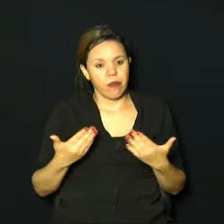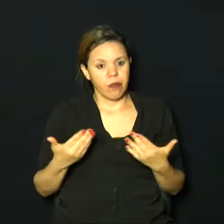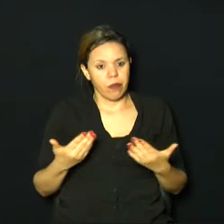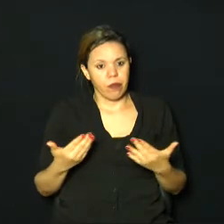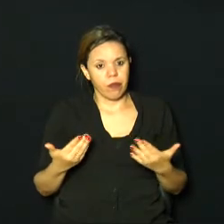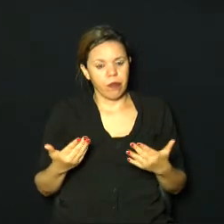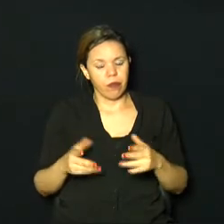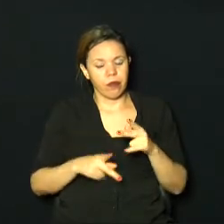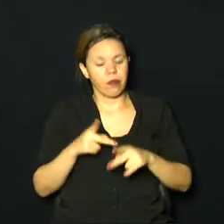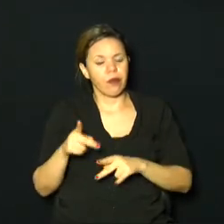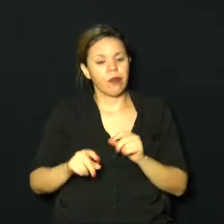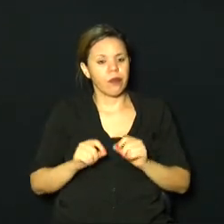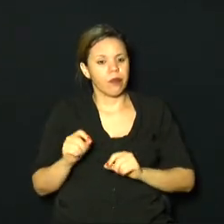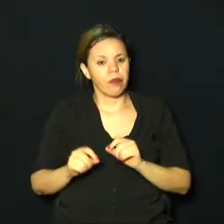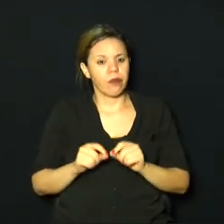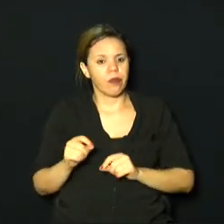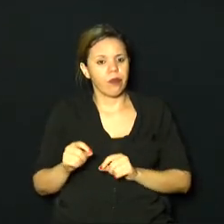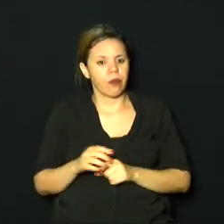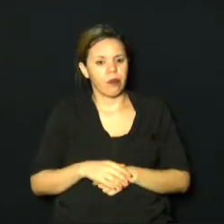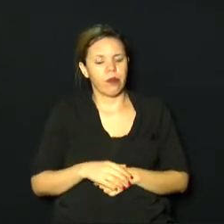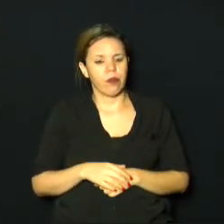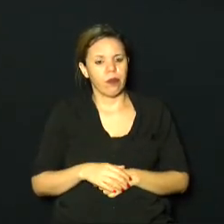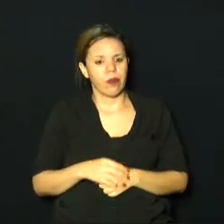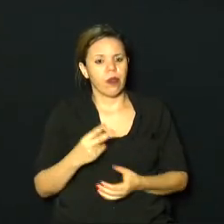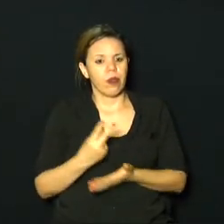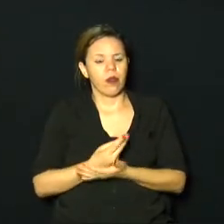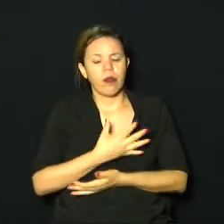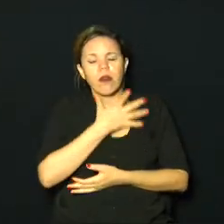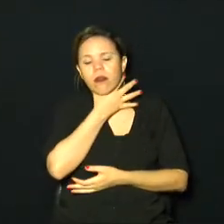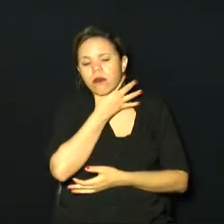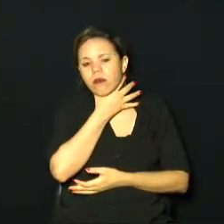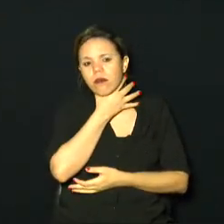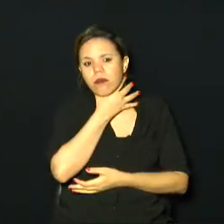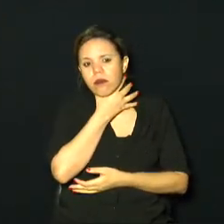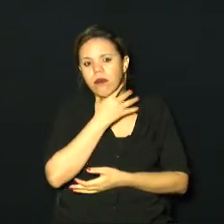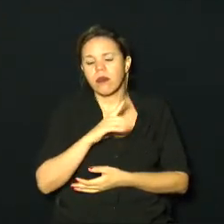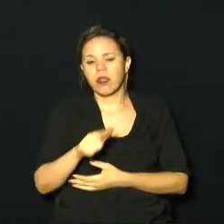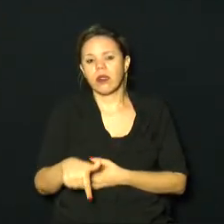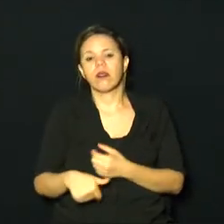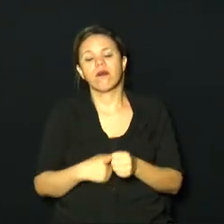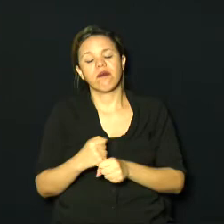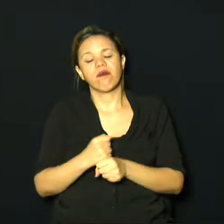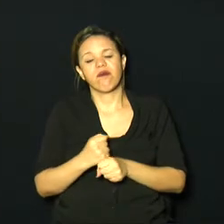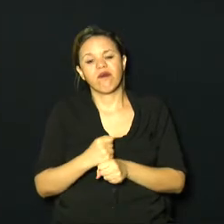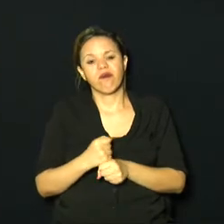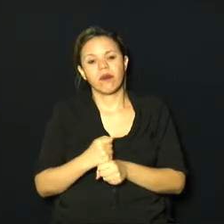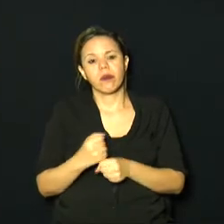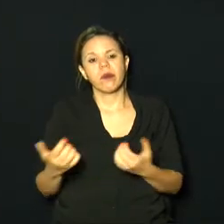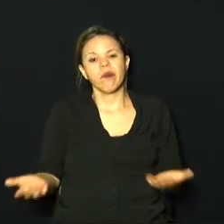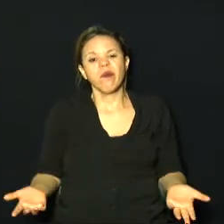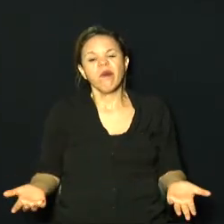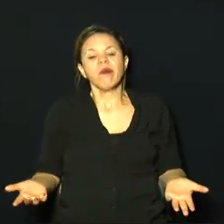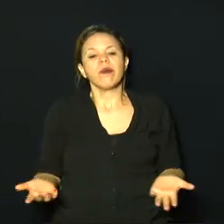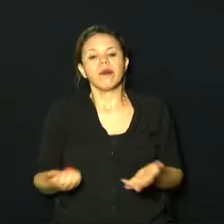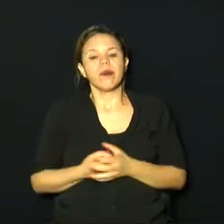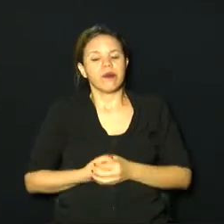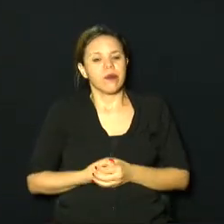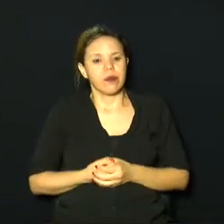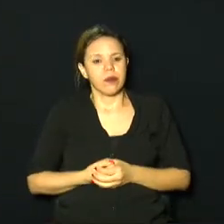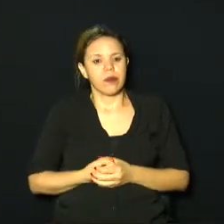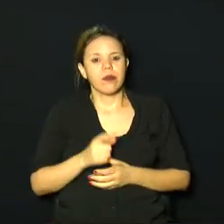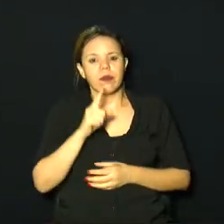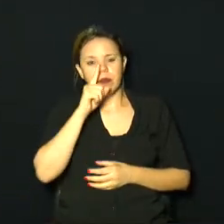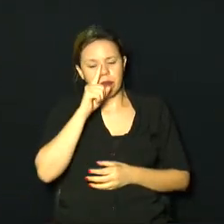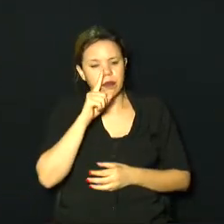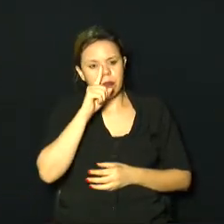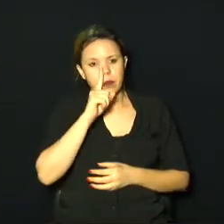elas estão com a mesma corda no pescoço, depois de todos esses anos. Elas correm o risco no